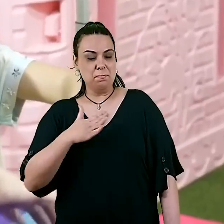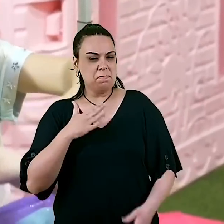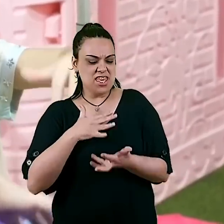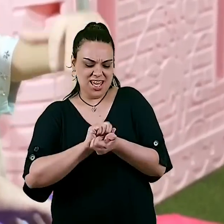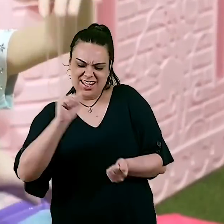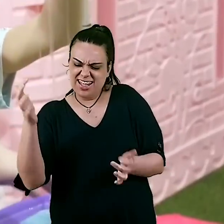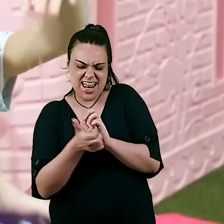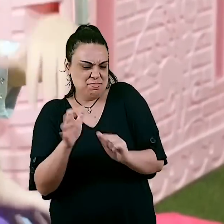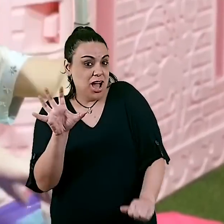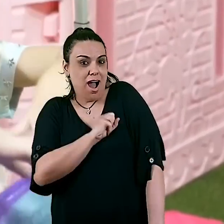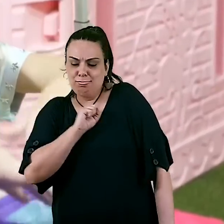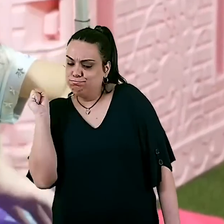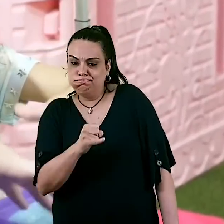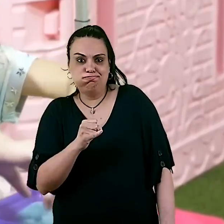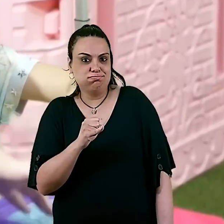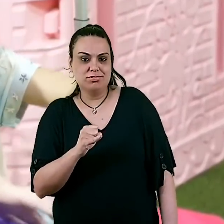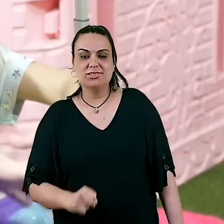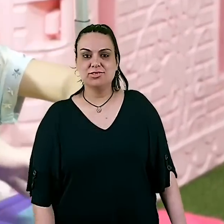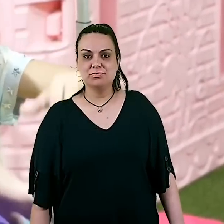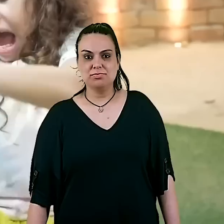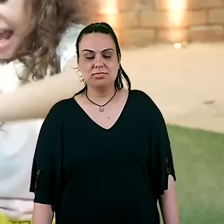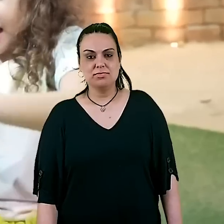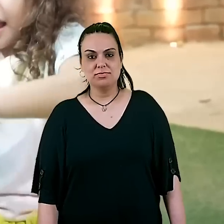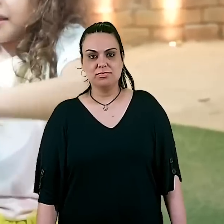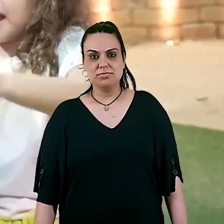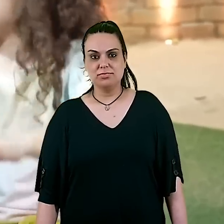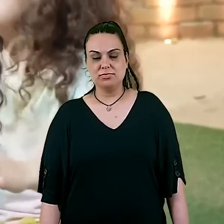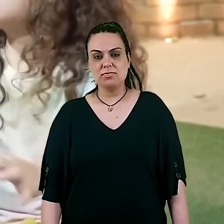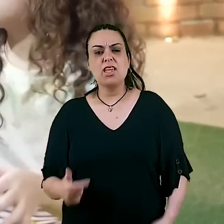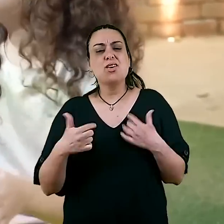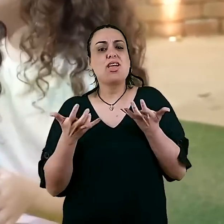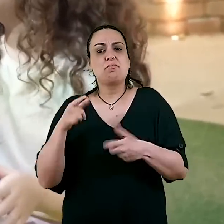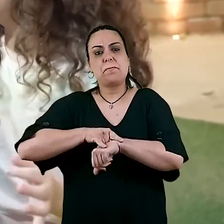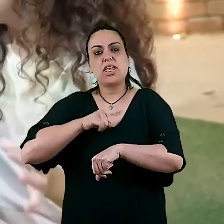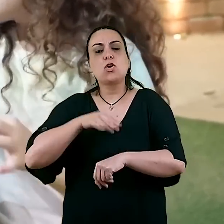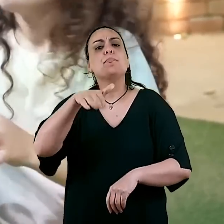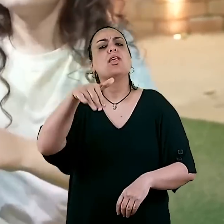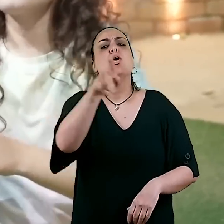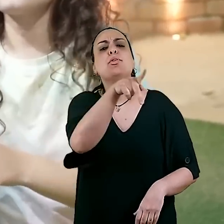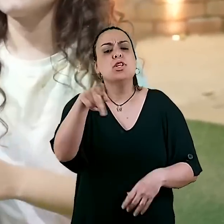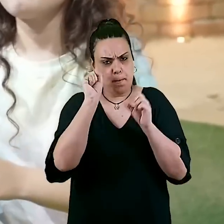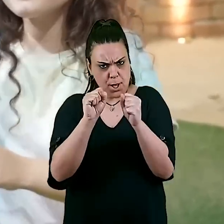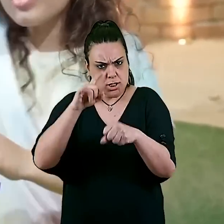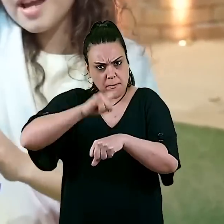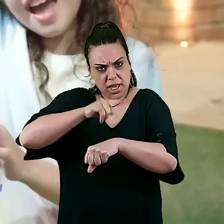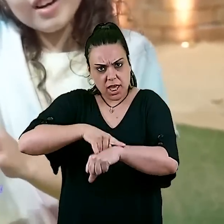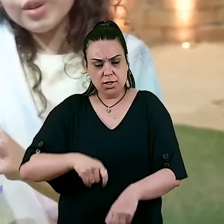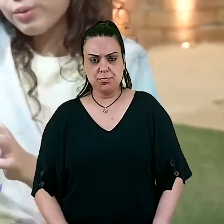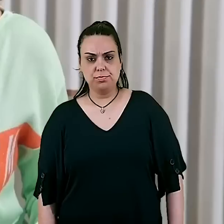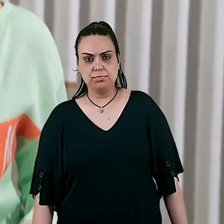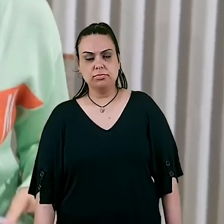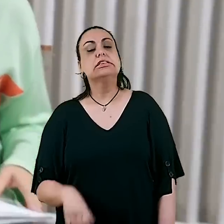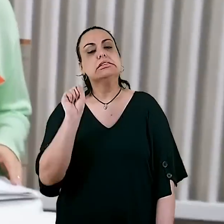Essa é minha slime favorita. Ai, ai, ai, ai. Eu quero ir no banheiro. Professora, eu posso ir no